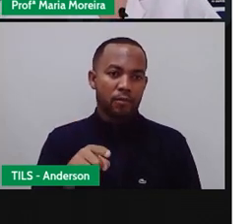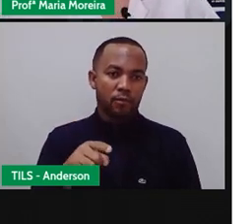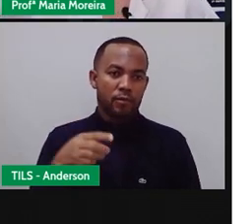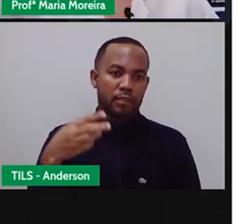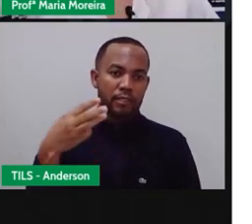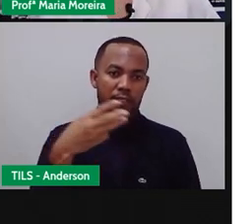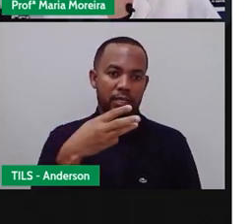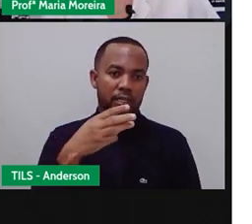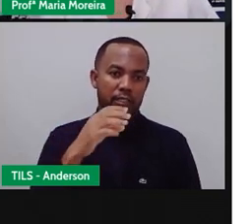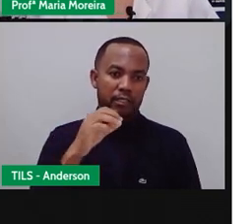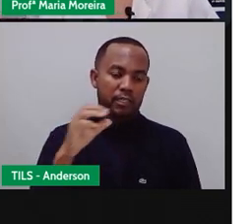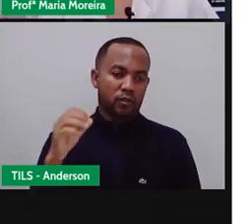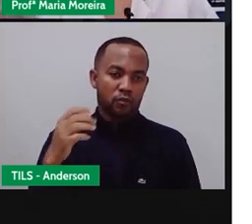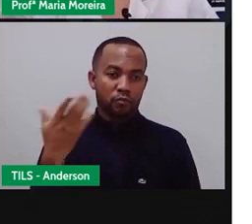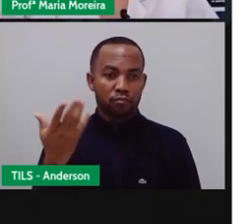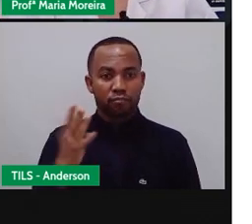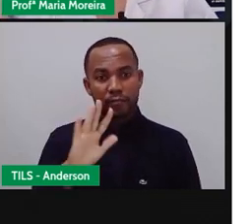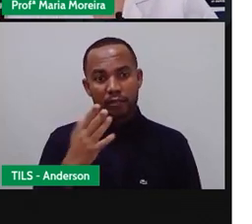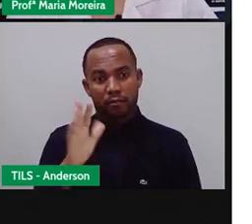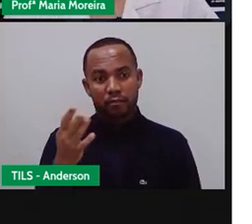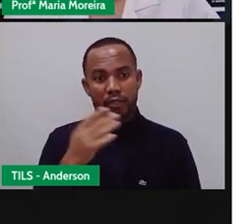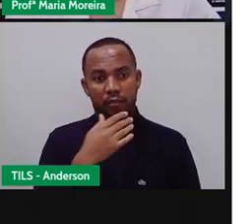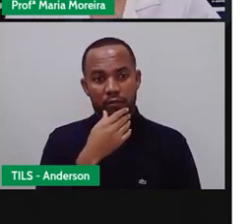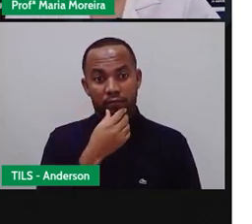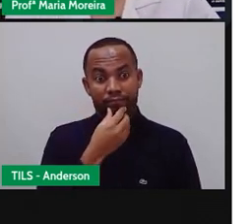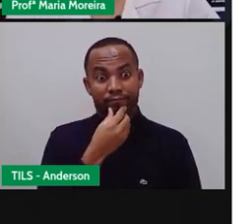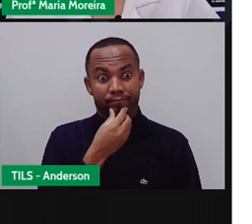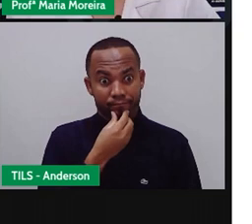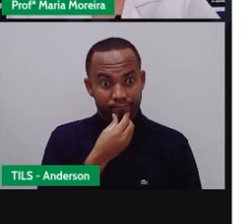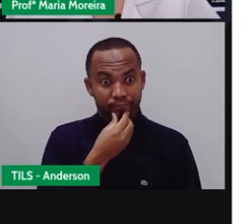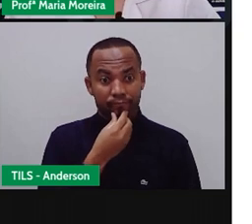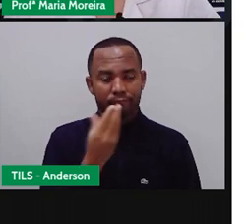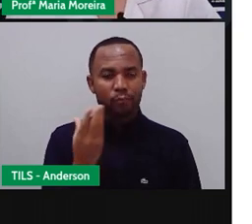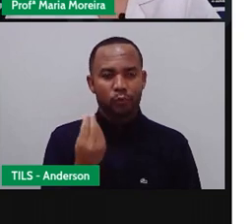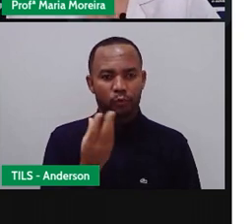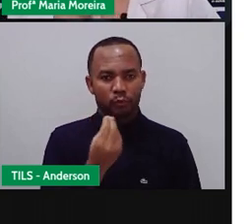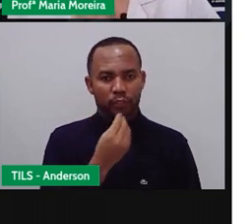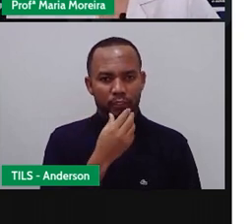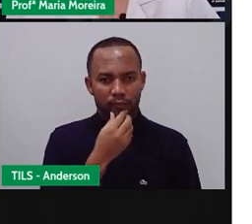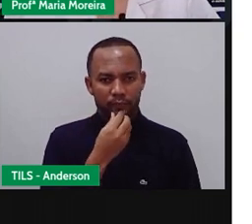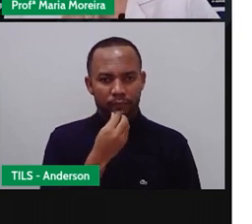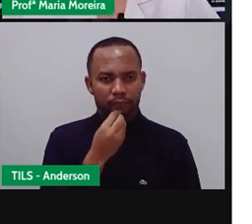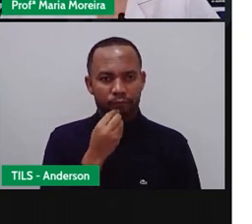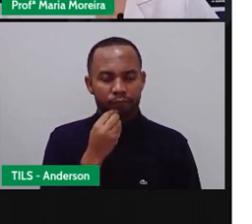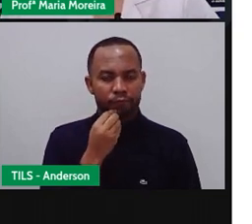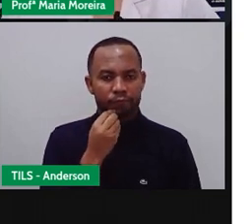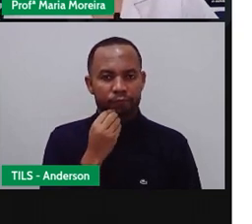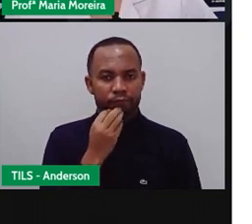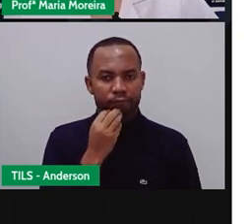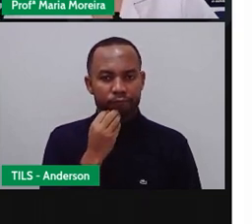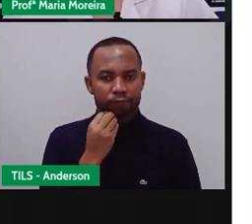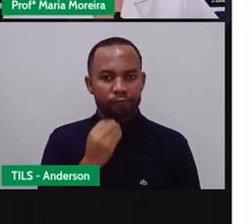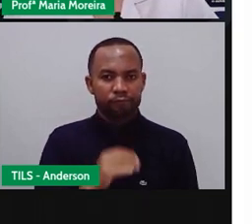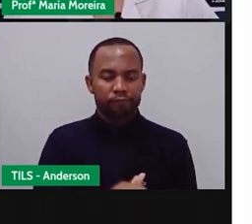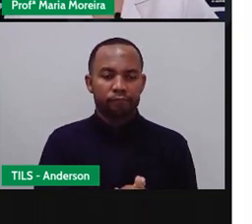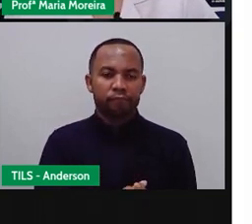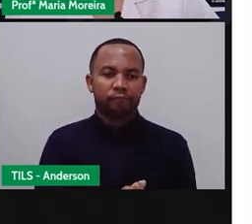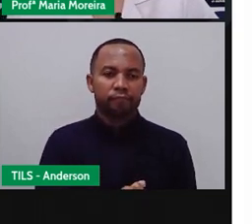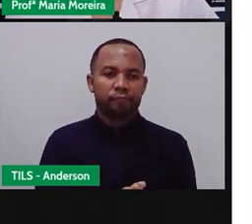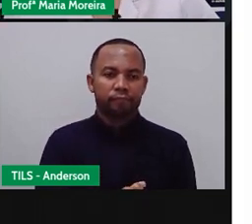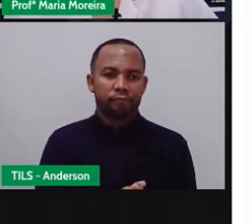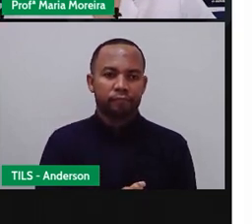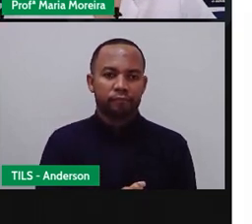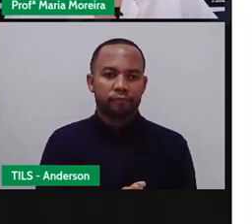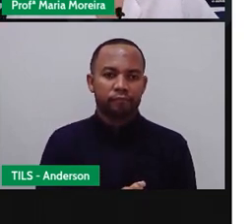seja né a gente sai lá dos 13.000 e só 3 mil toneladas tem um fim adequado tem um